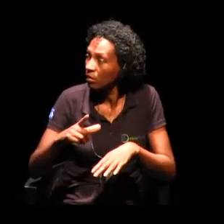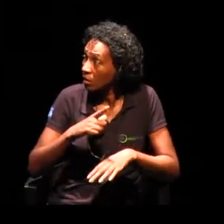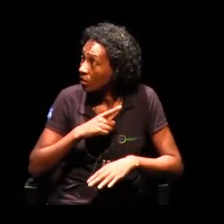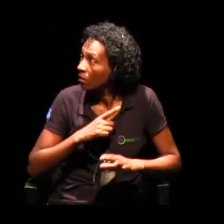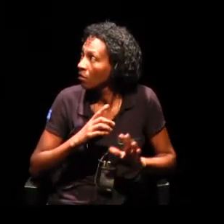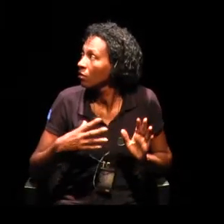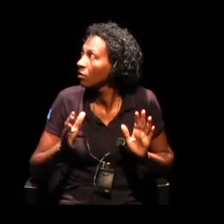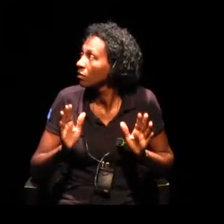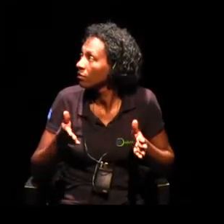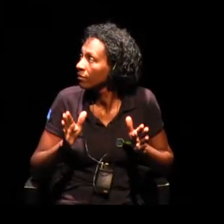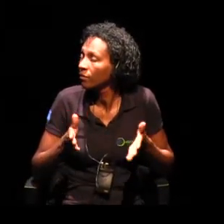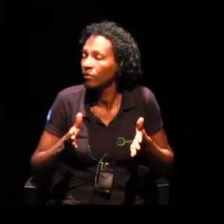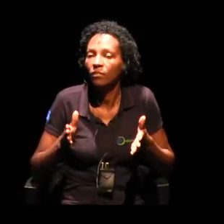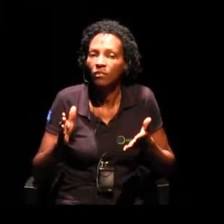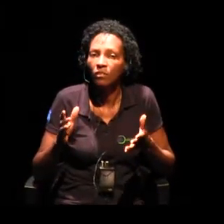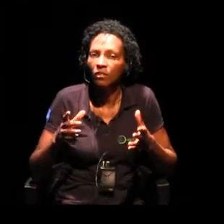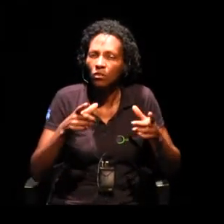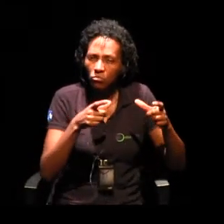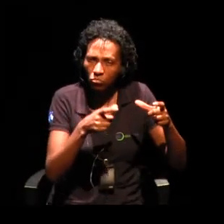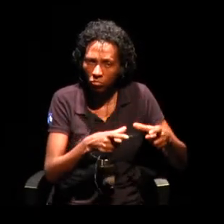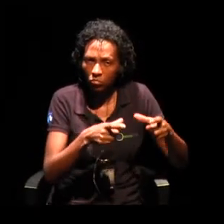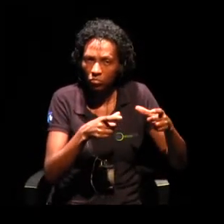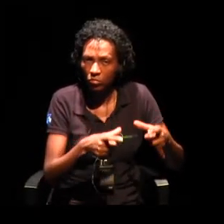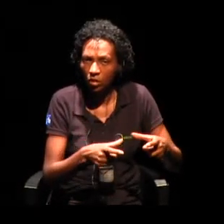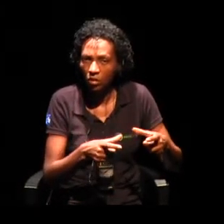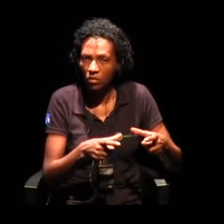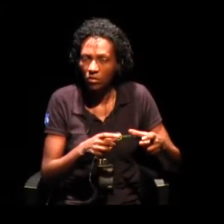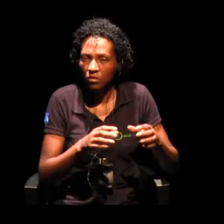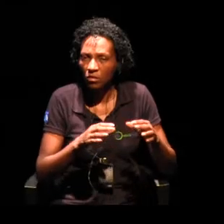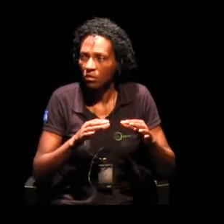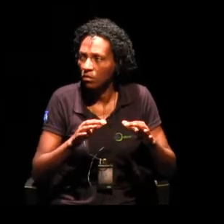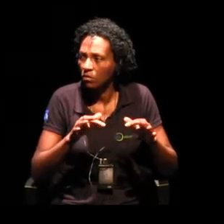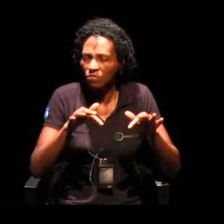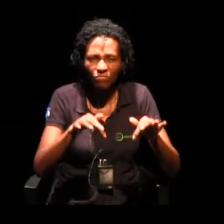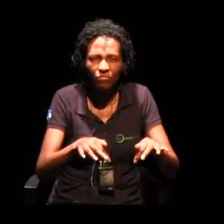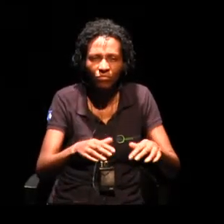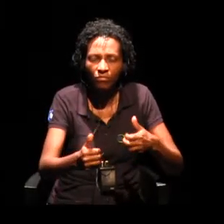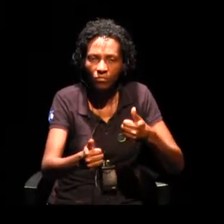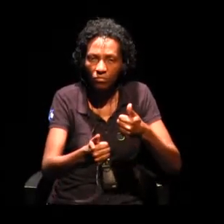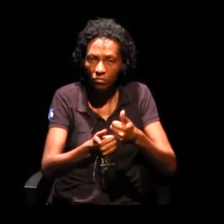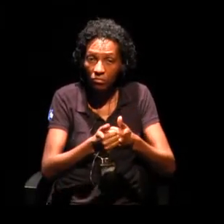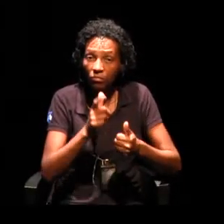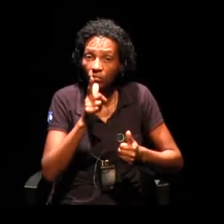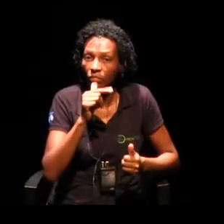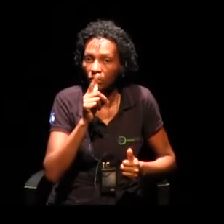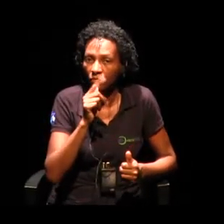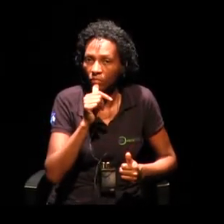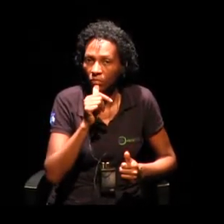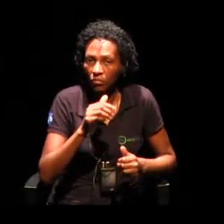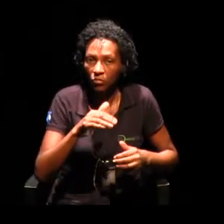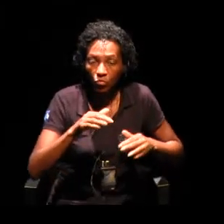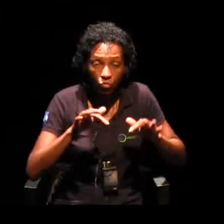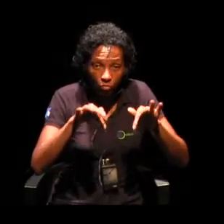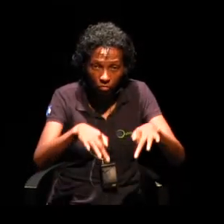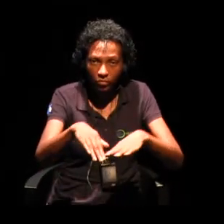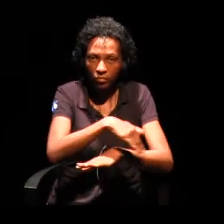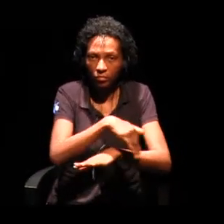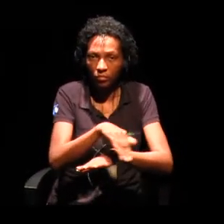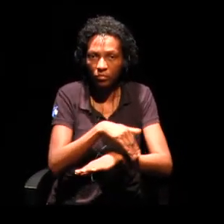como funciona. Havia já esses lugares que estavam no final próximo